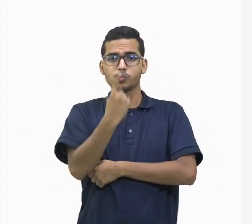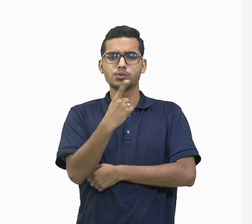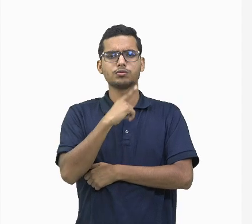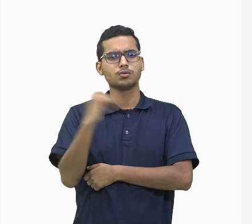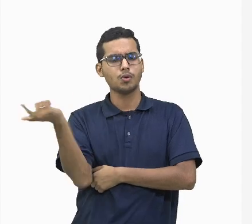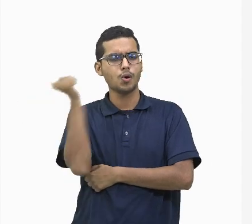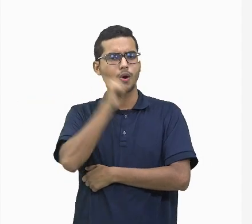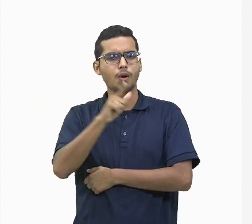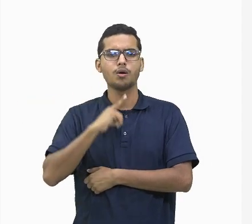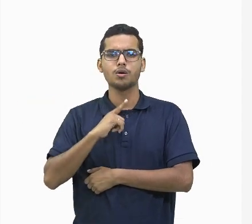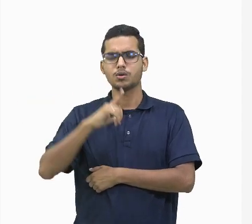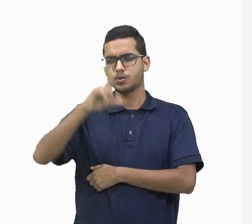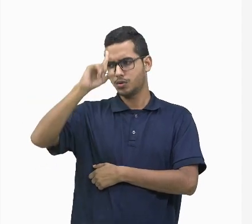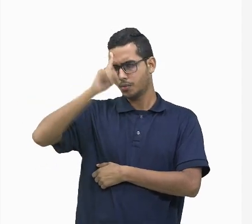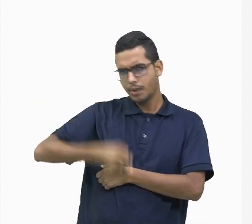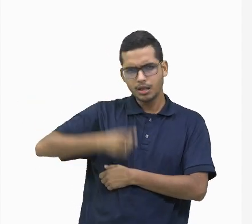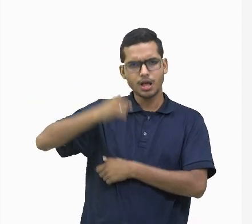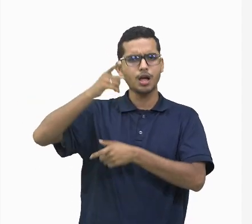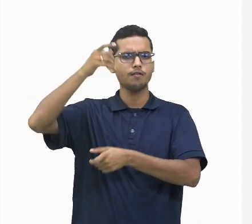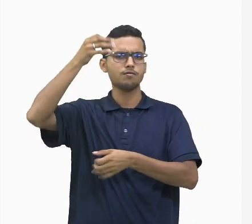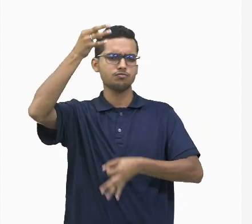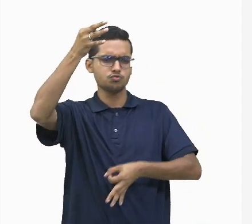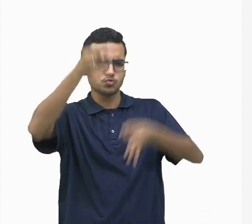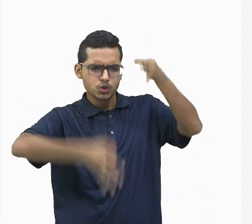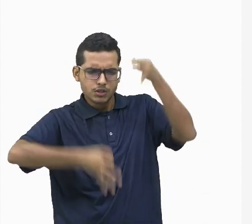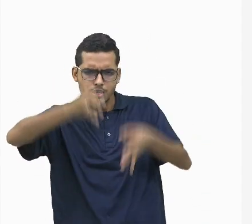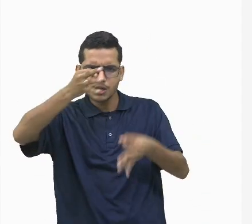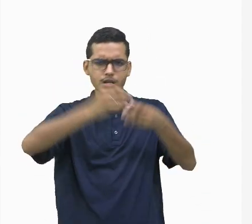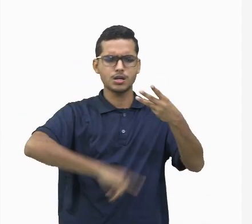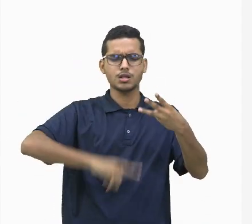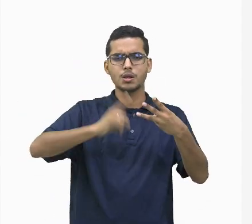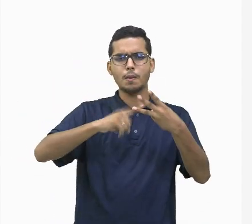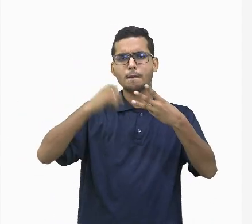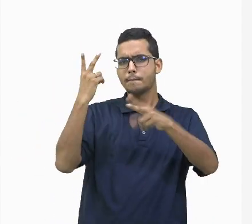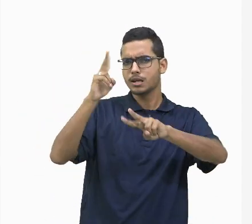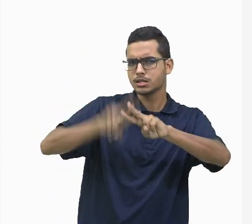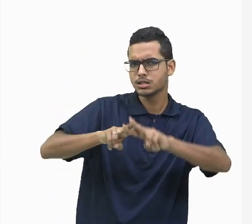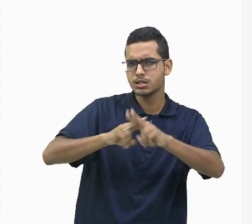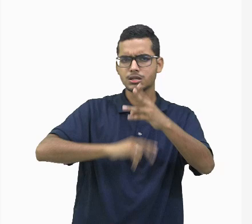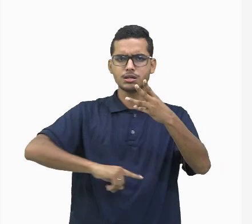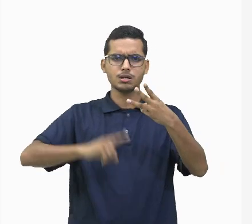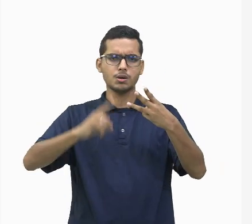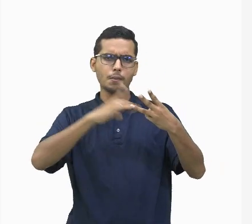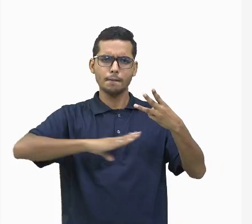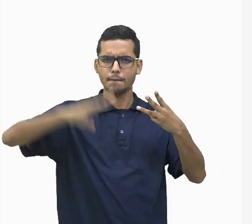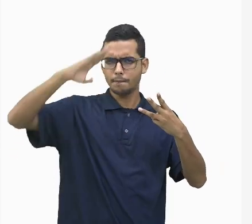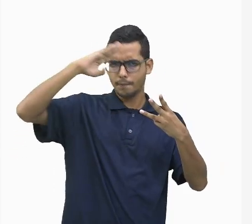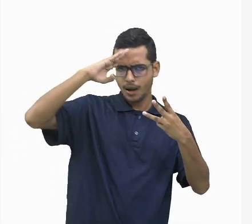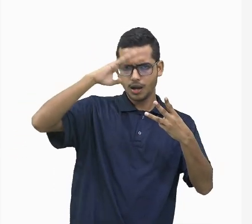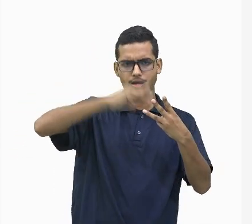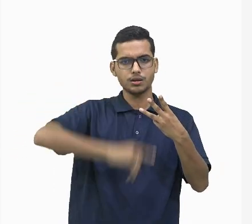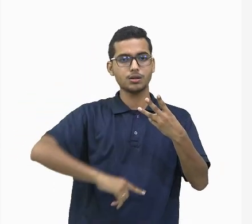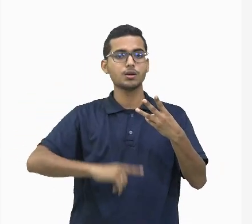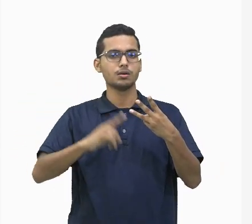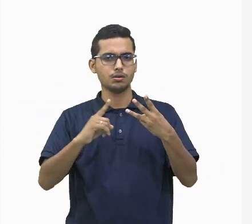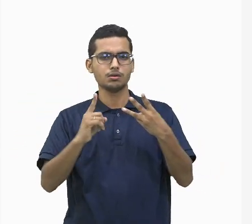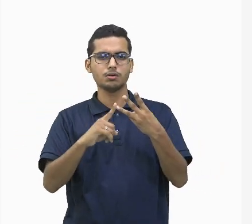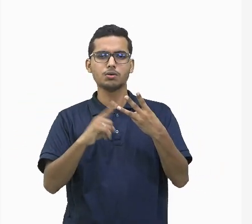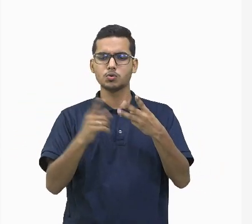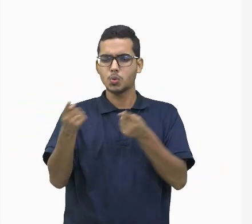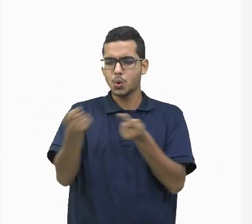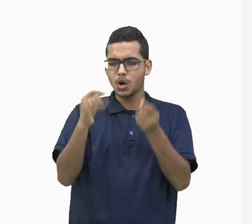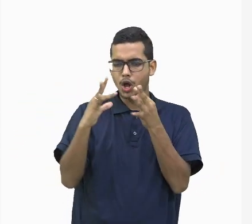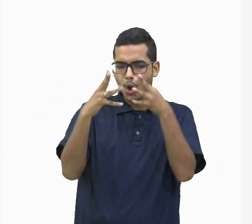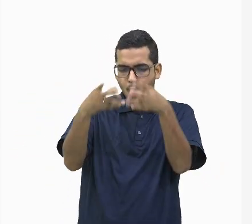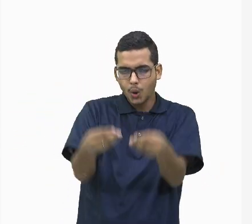o carrasco, o juiz, ele era tudo, tá? Autoridade política, econômica e até mesmo algumas vezes religiosa